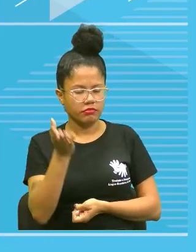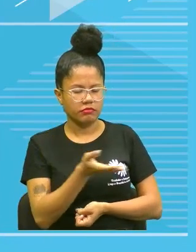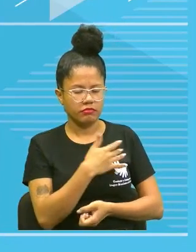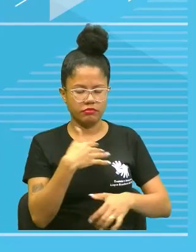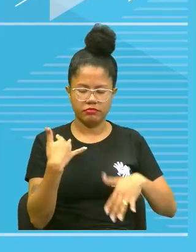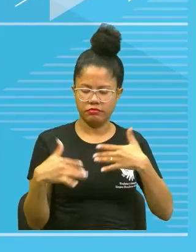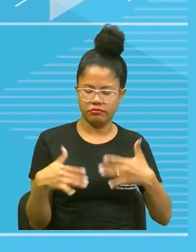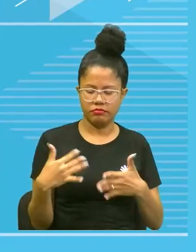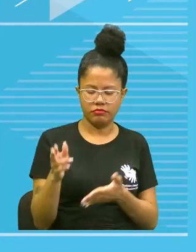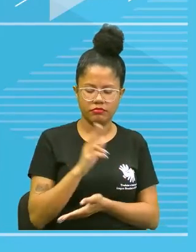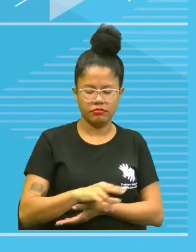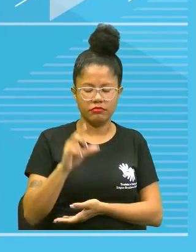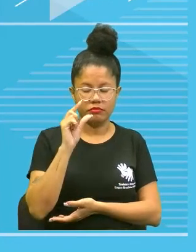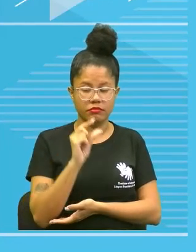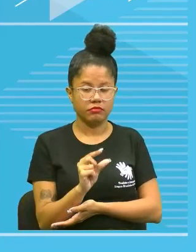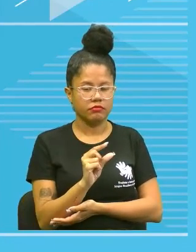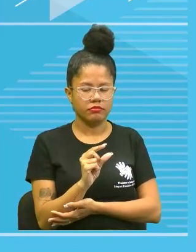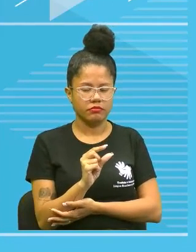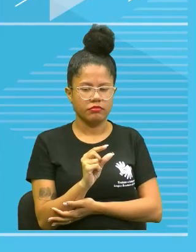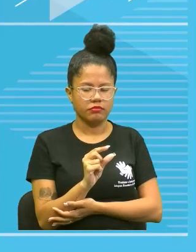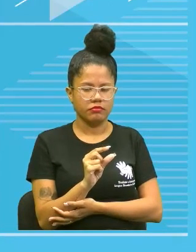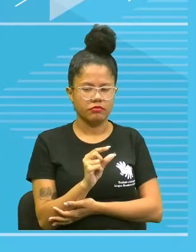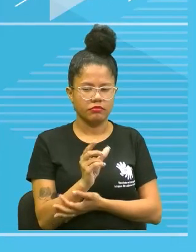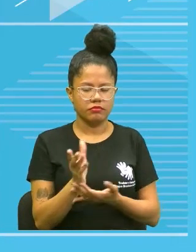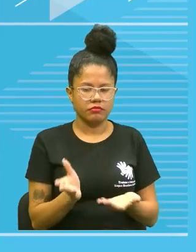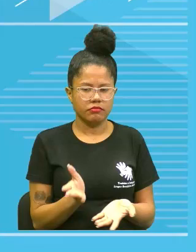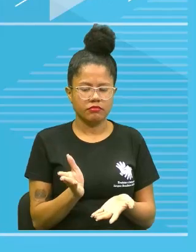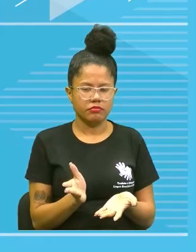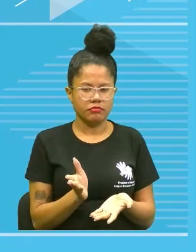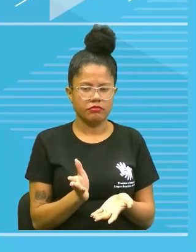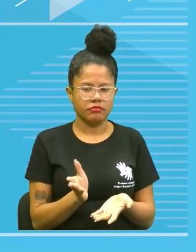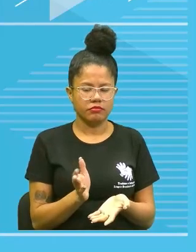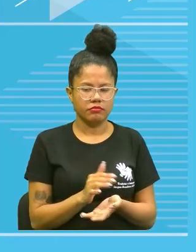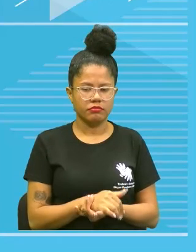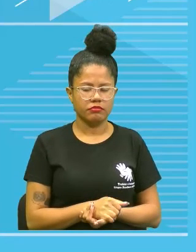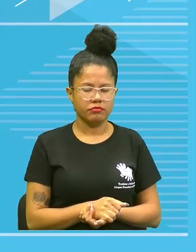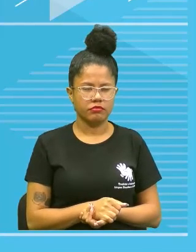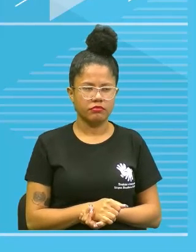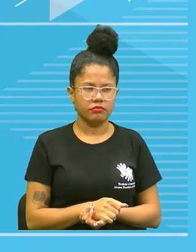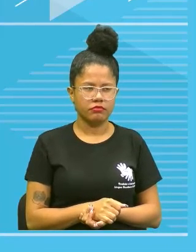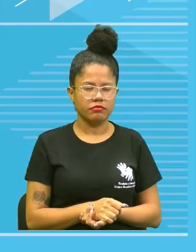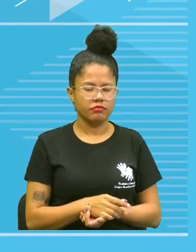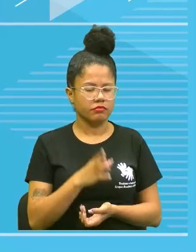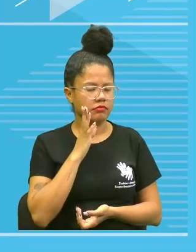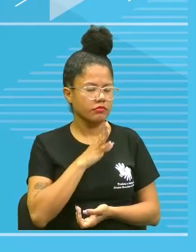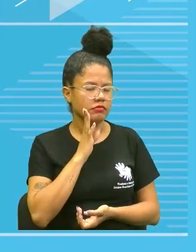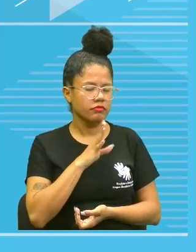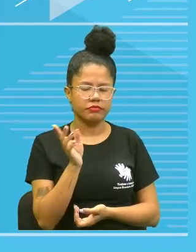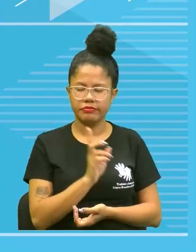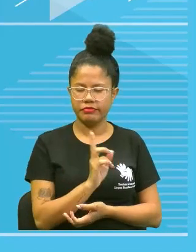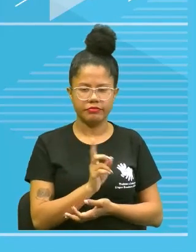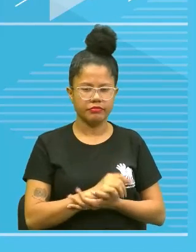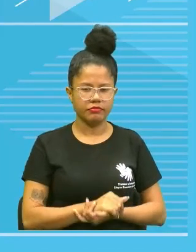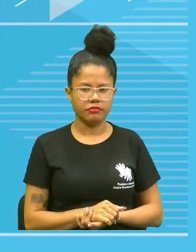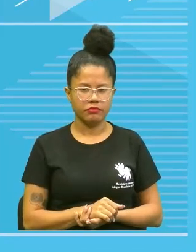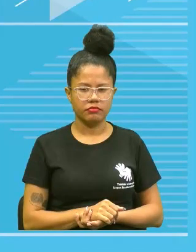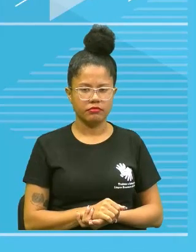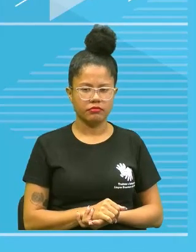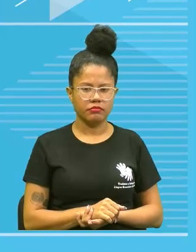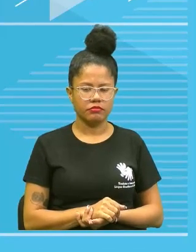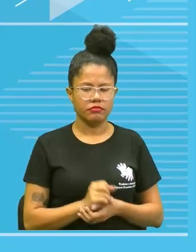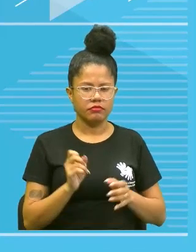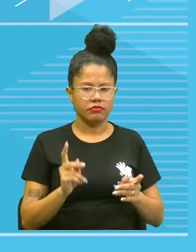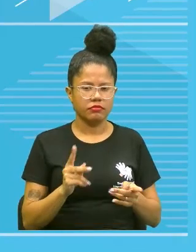menos combustível. Justamente porque tu tá perdendo muito, tá dissipando muito, e isso não é legal, tá bom? Isso não pode ser dessa